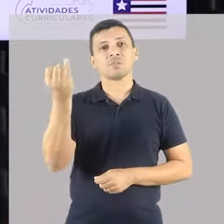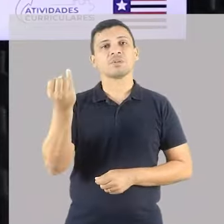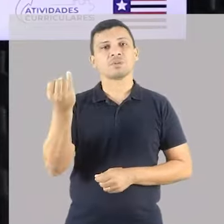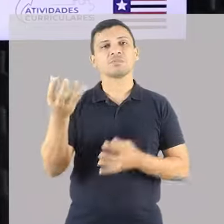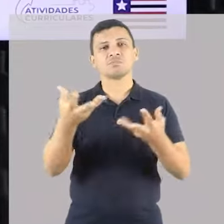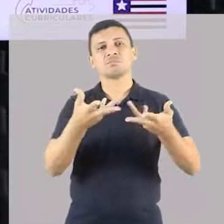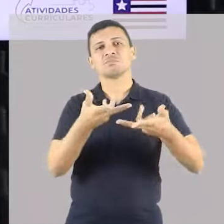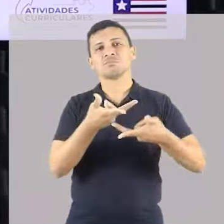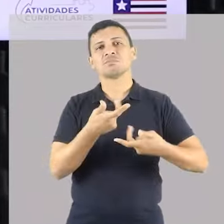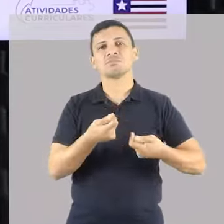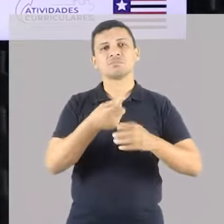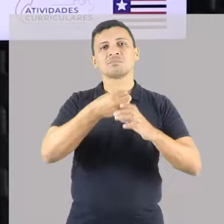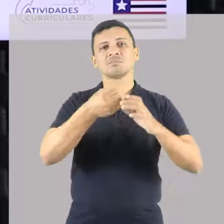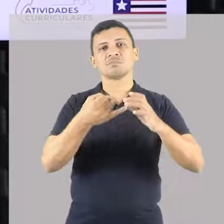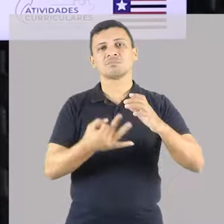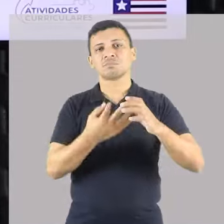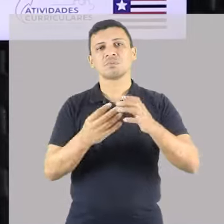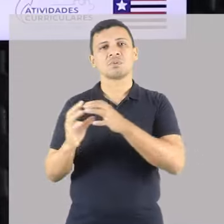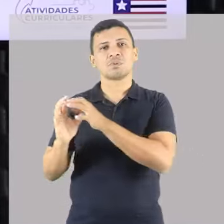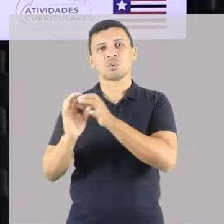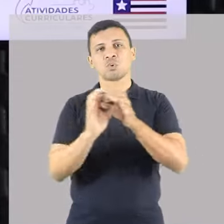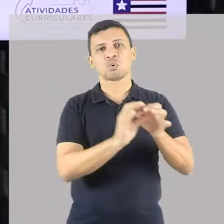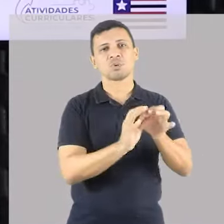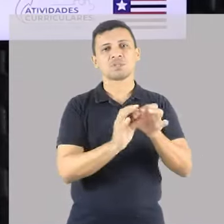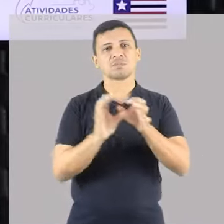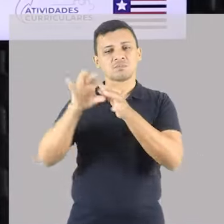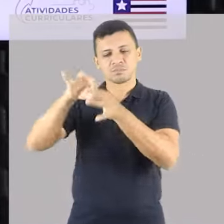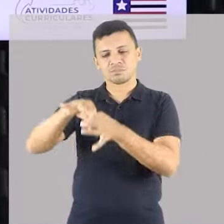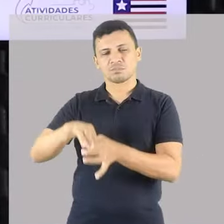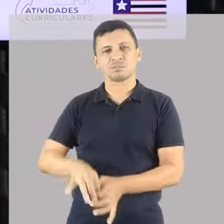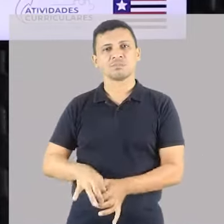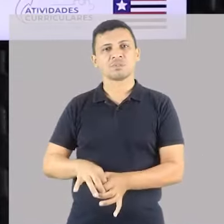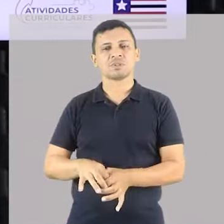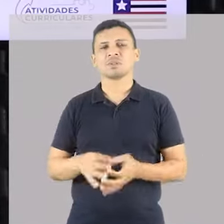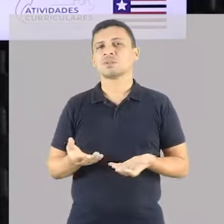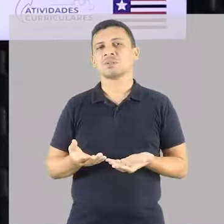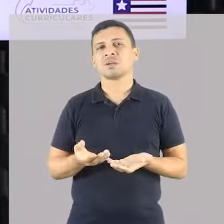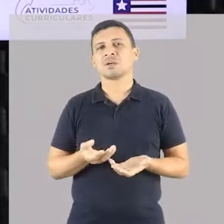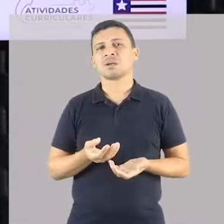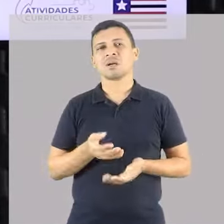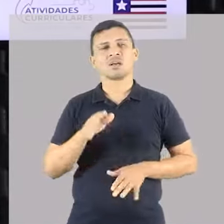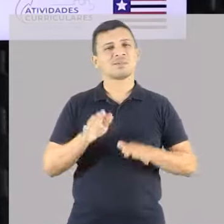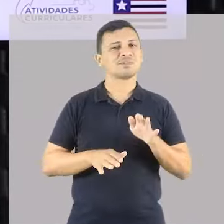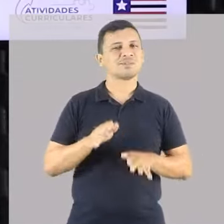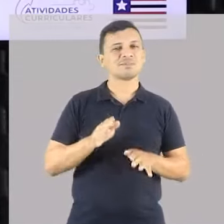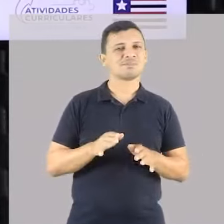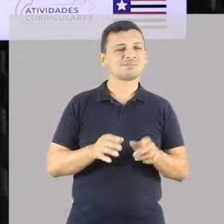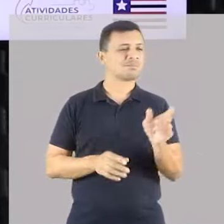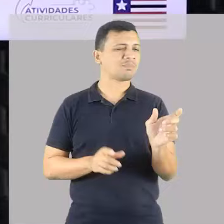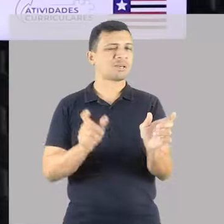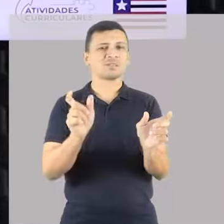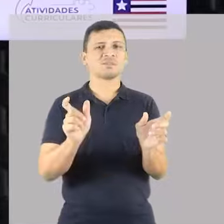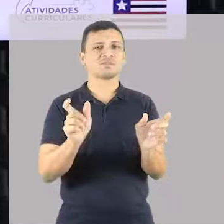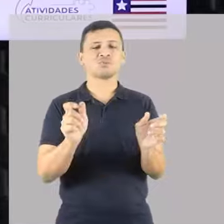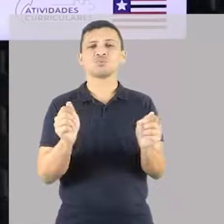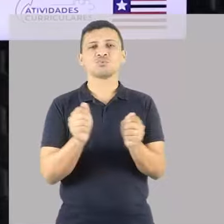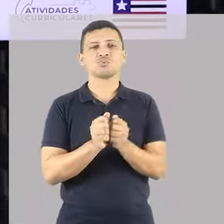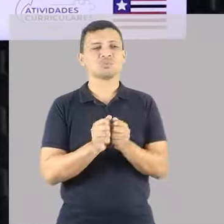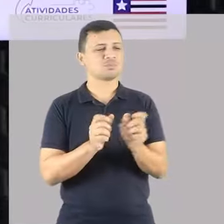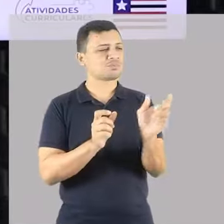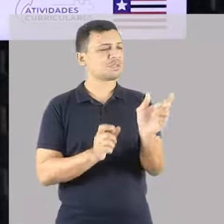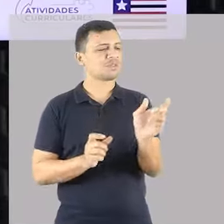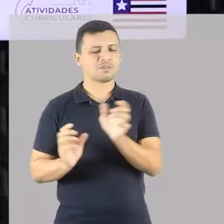domine os aspectos de coesão e coerência essas palavrinhas normalmente elas aparecem juntas na hora que você fala em coesão você fala em